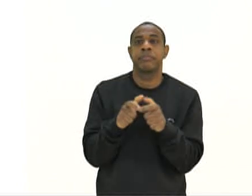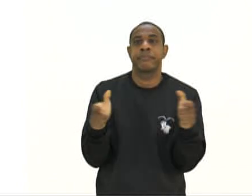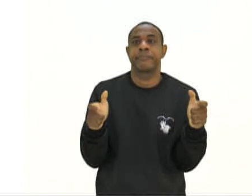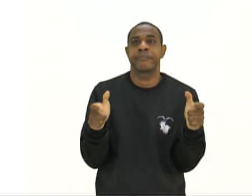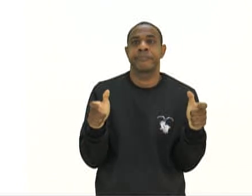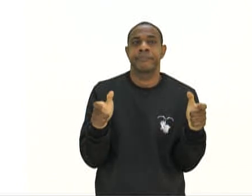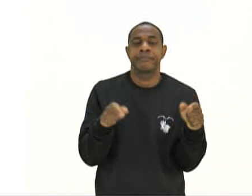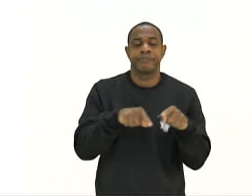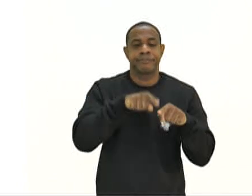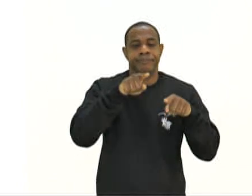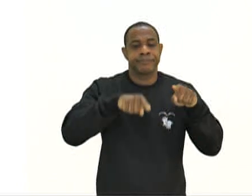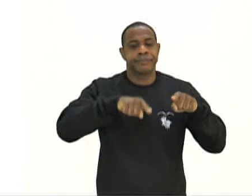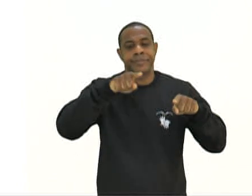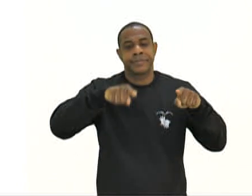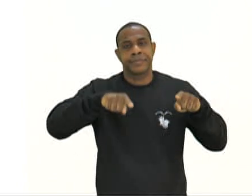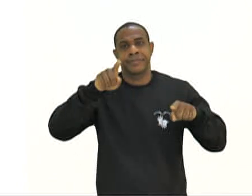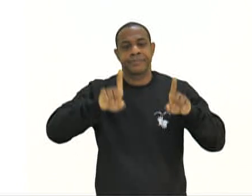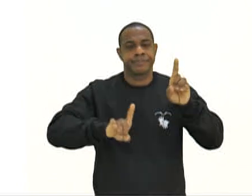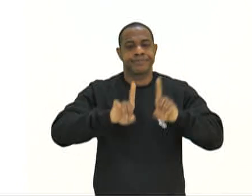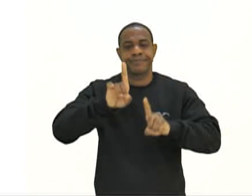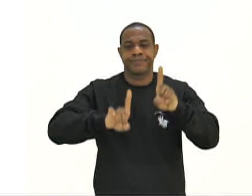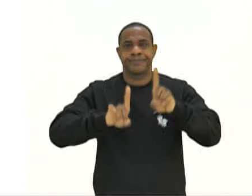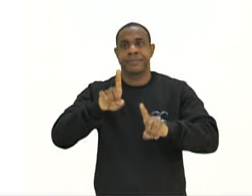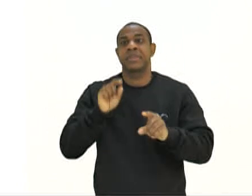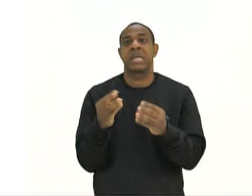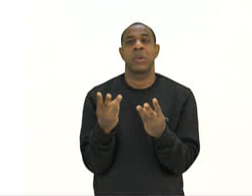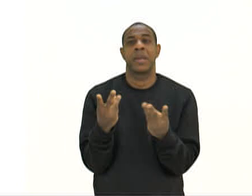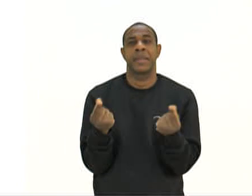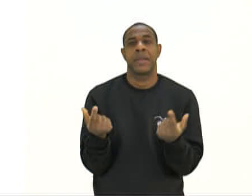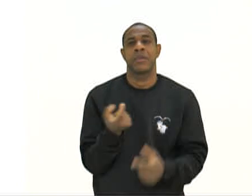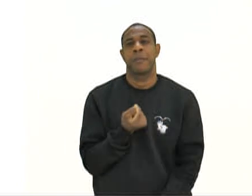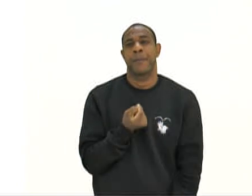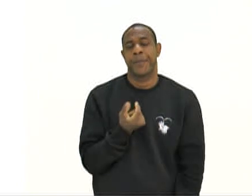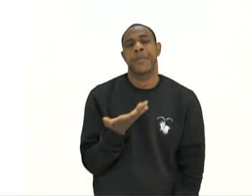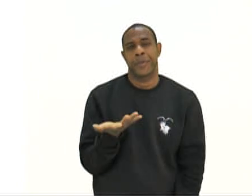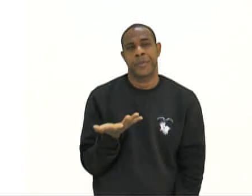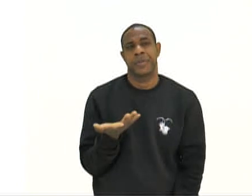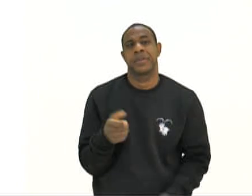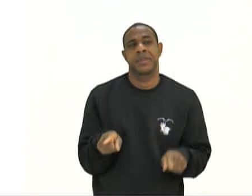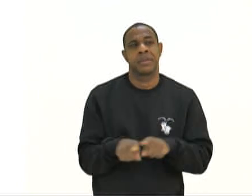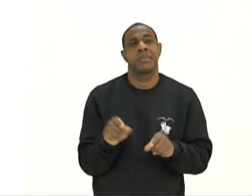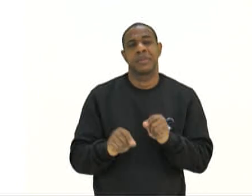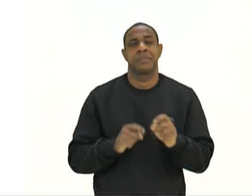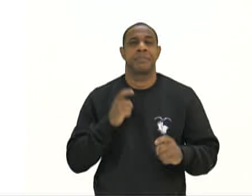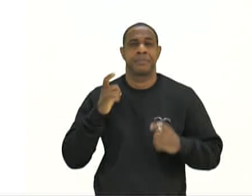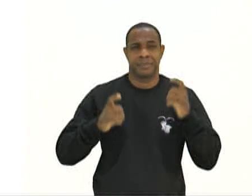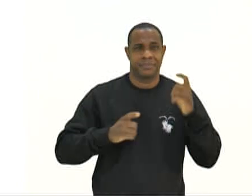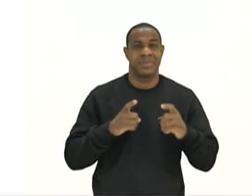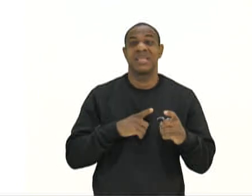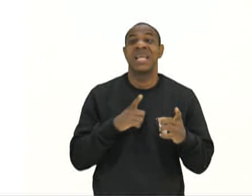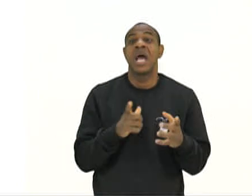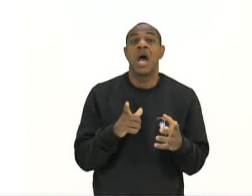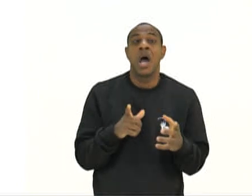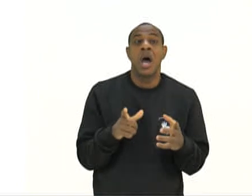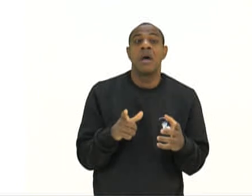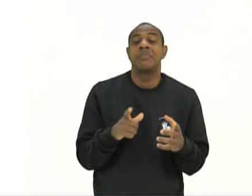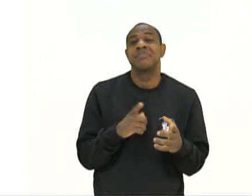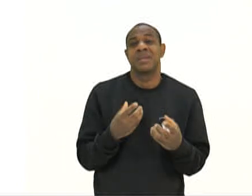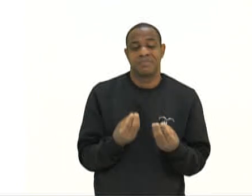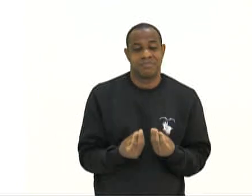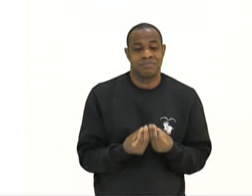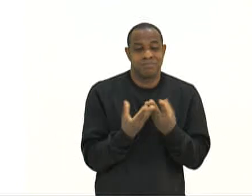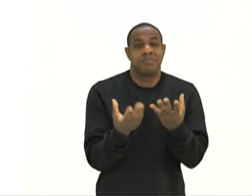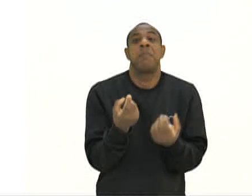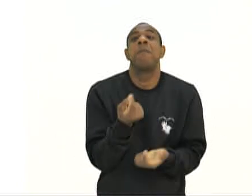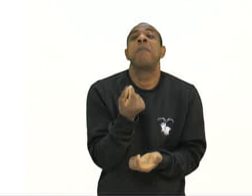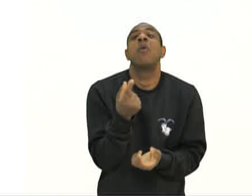oscilações e, consequentemente, em queda de qualidade. Além disso, ele ocupa mais espaço e oferece menos